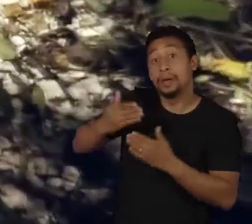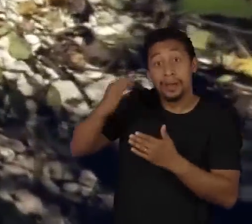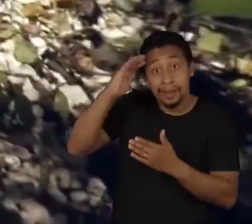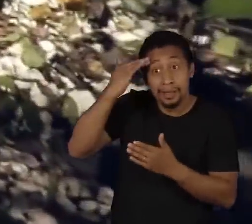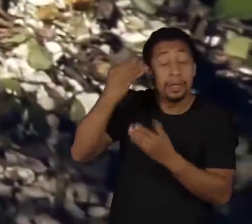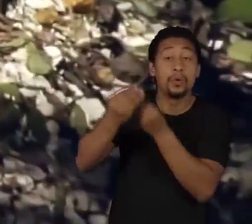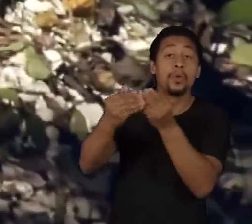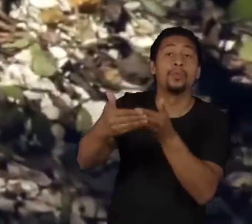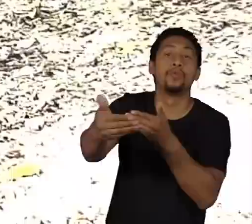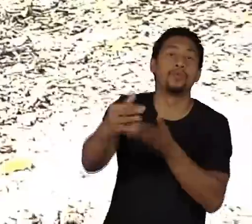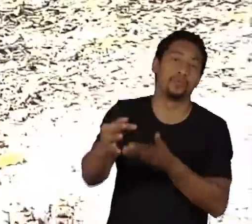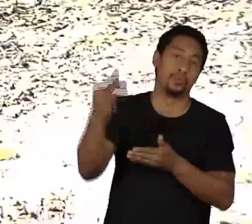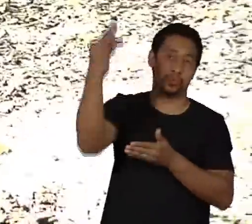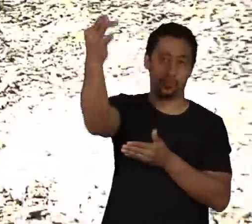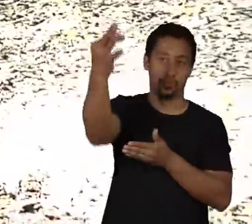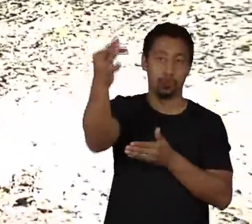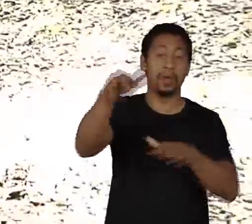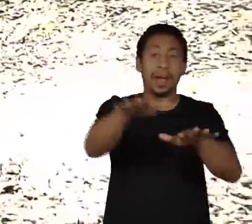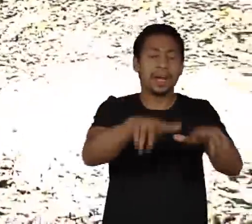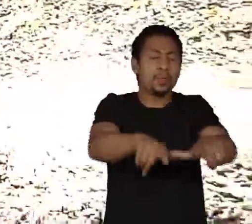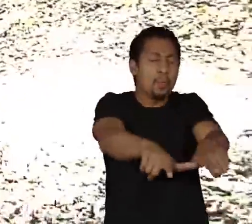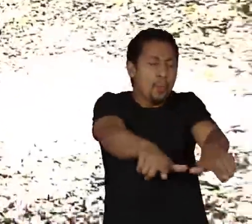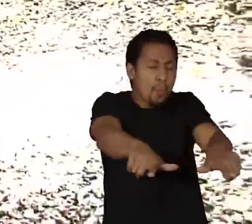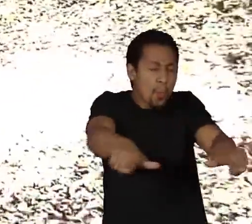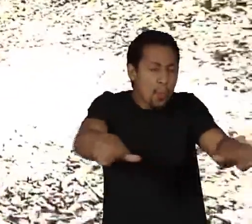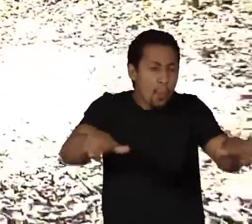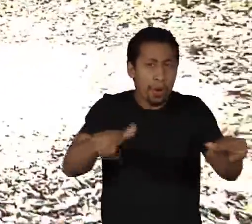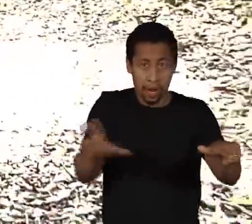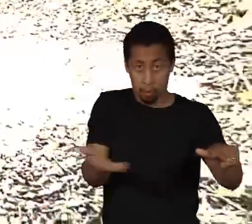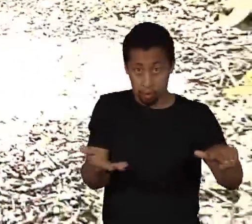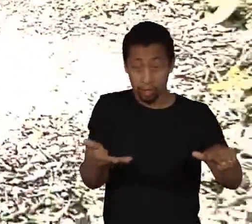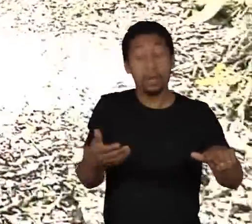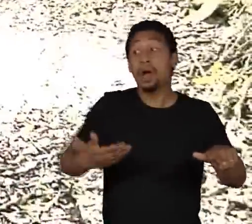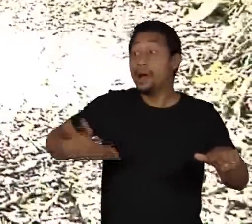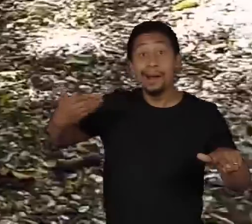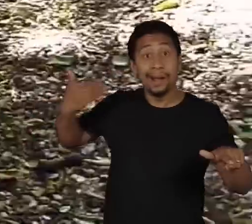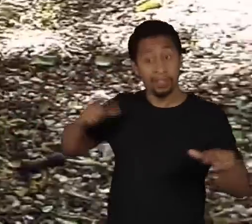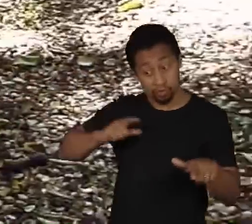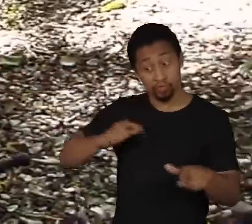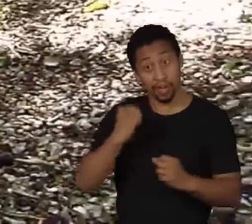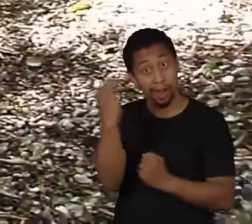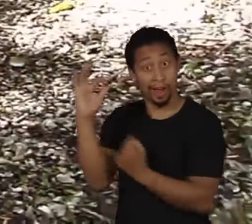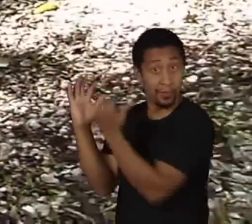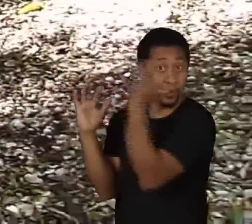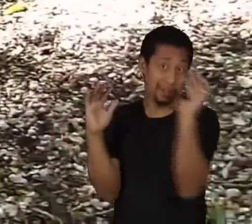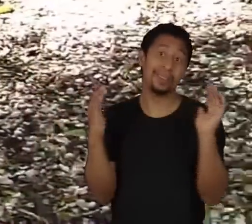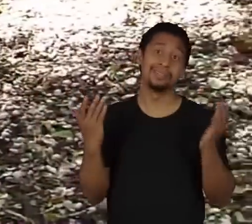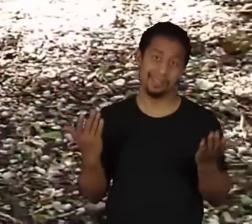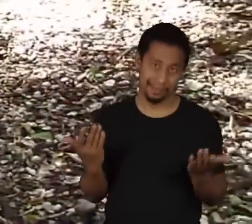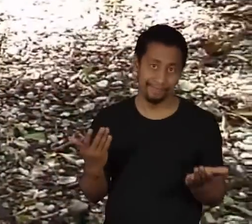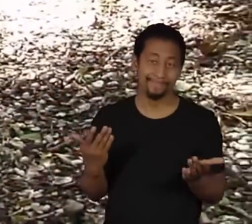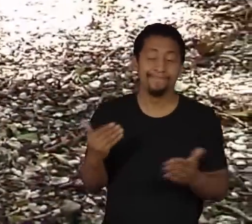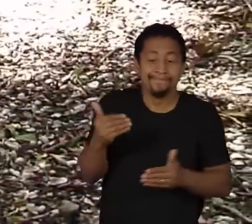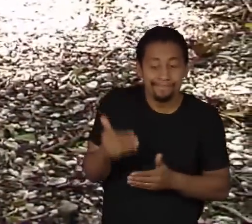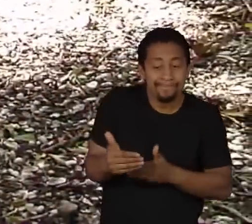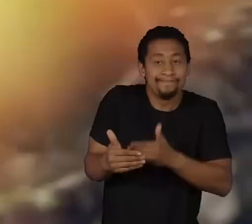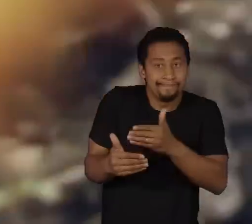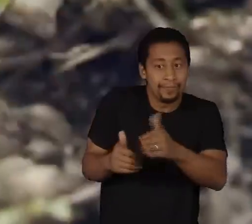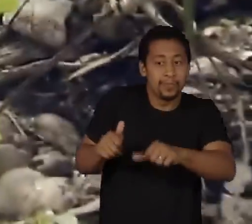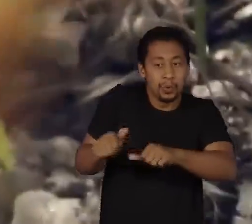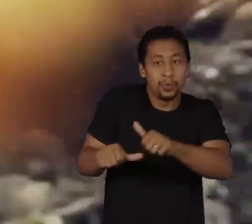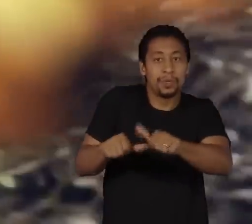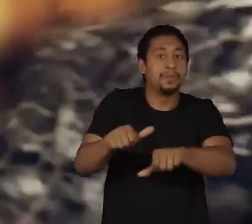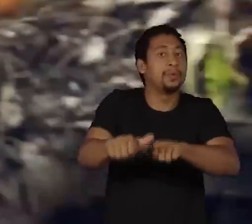são savanas foram floresta no passado. E com os sambaquis e reconstituindo ao longo do tempo como essas